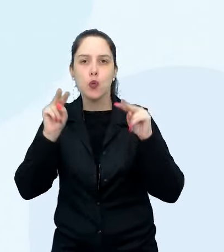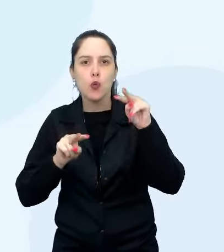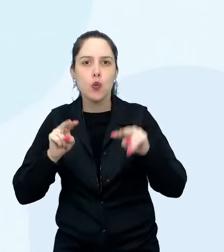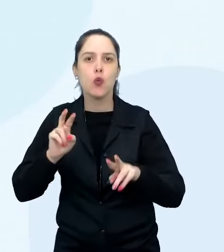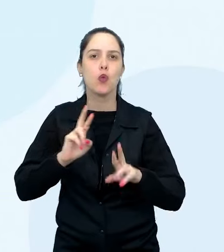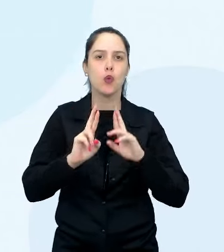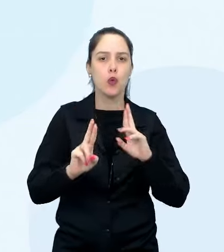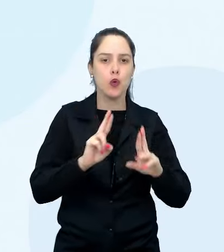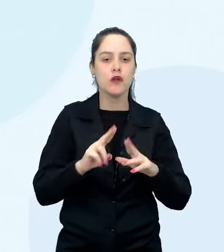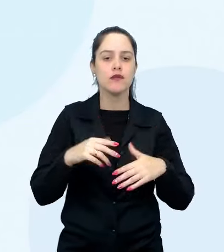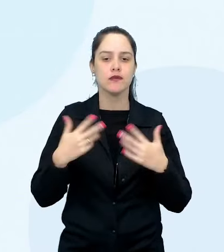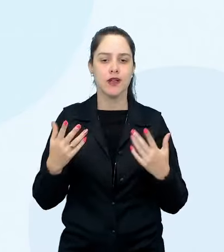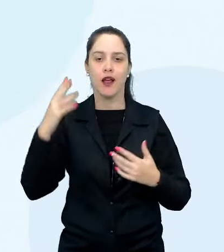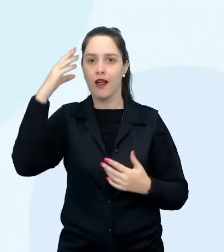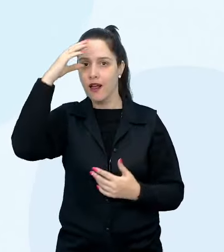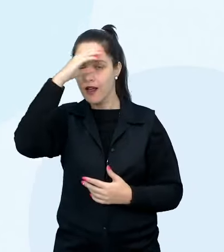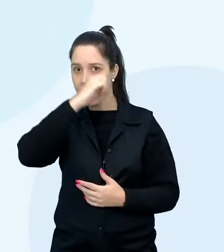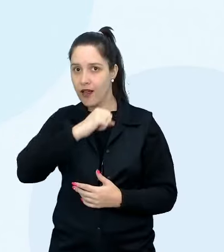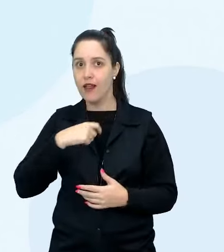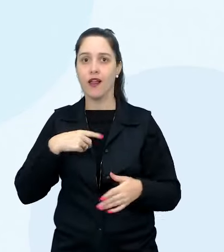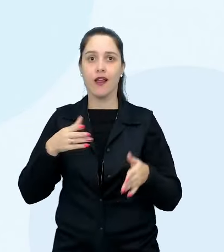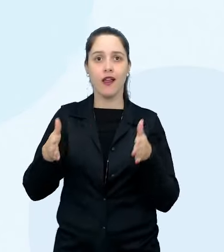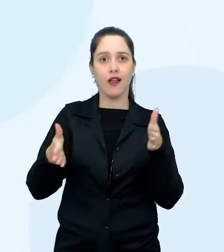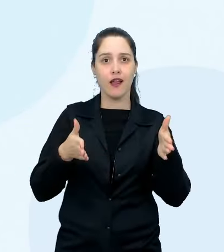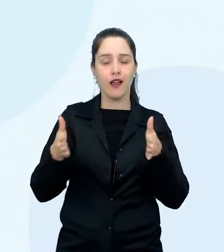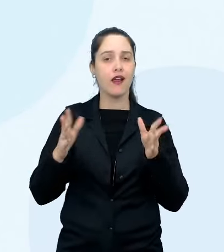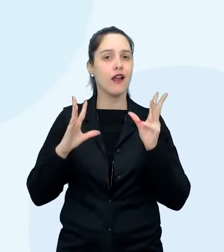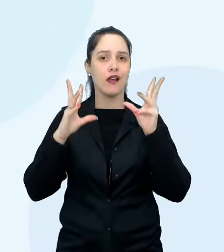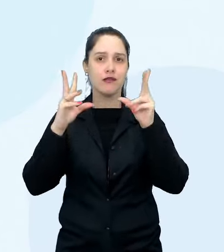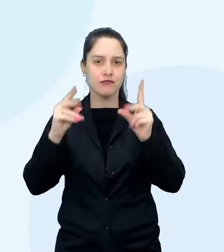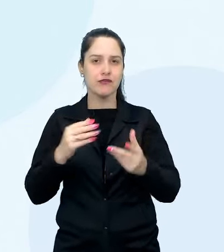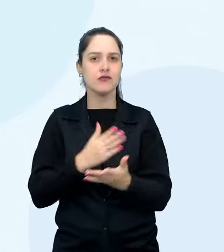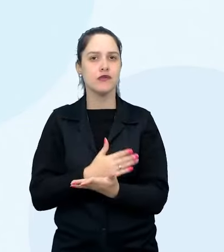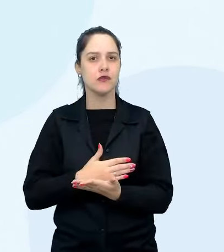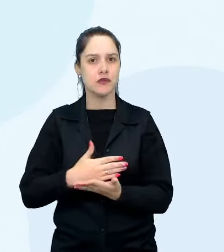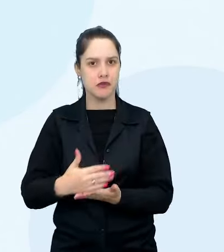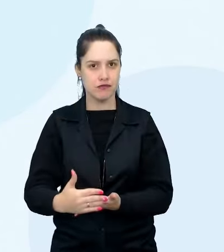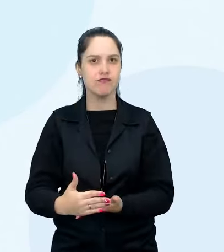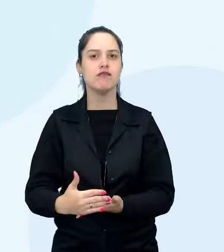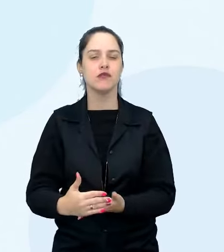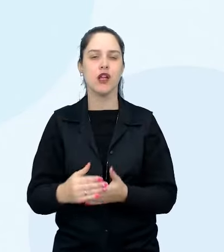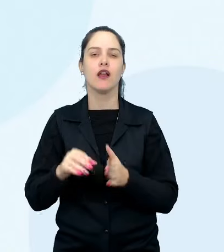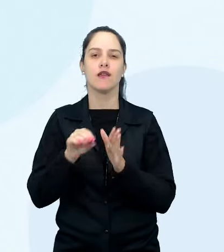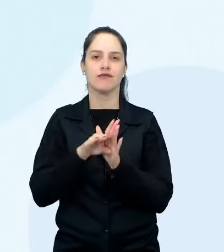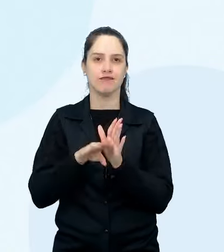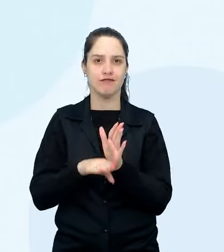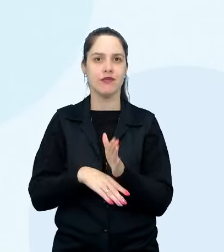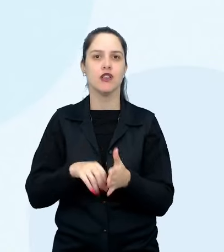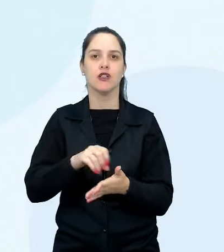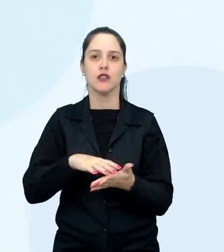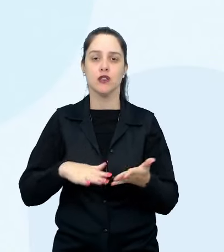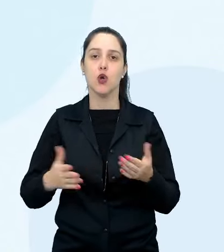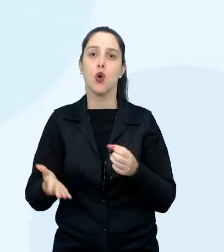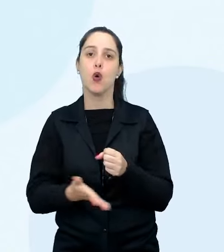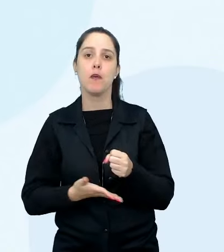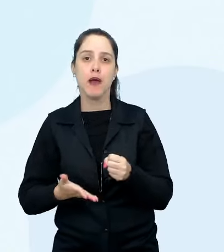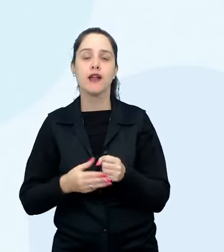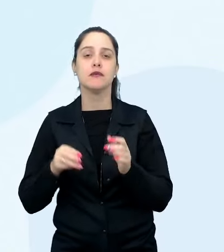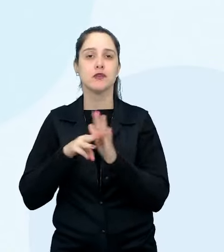da aprendizagem. Então, você tem momentos ali muito bem definidos quando você elabora uma atividade com base nas